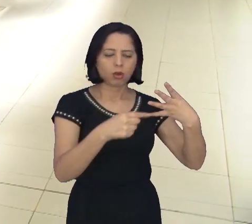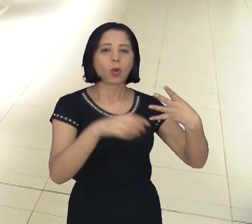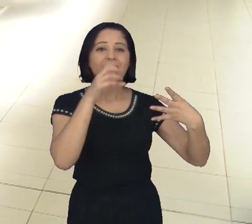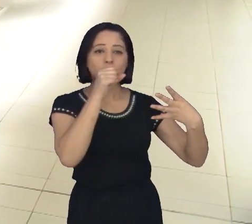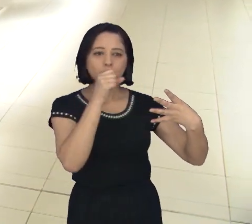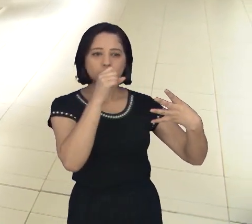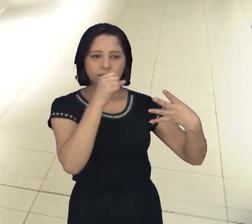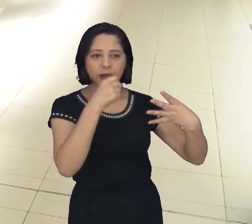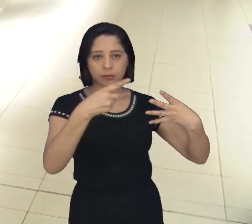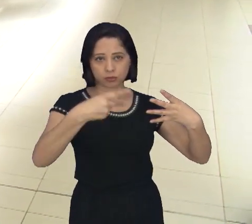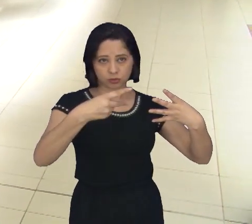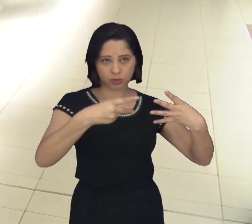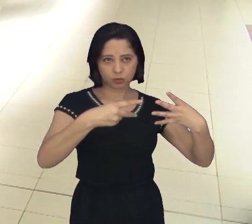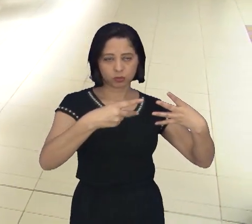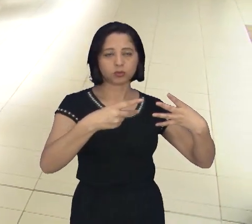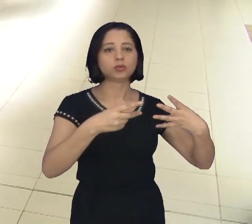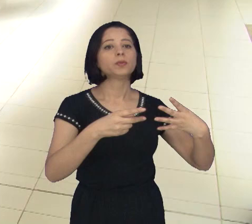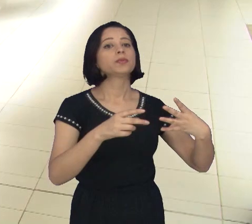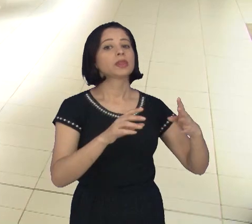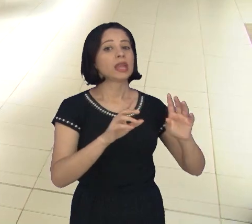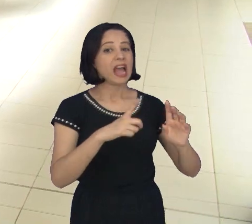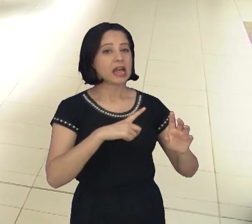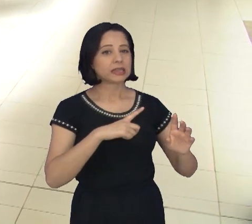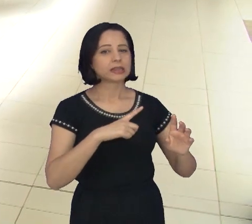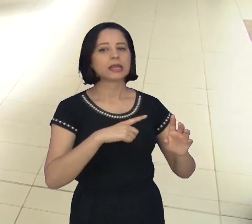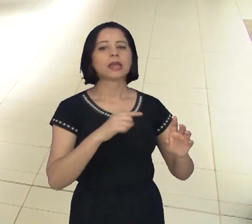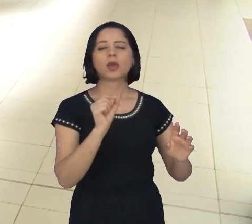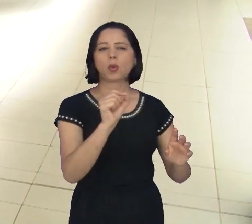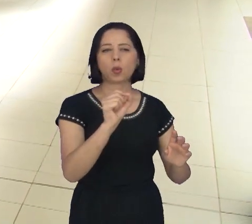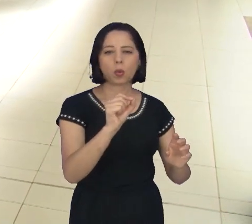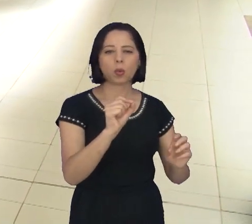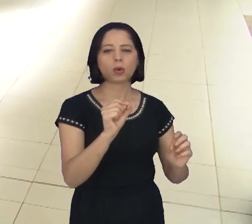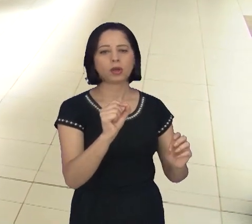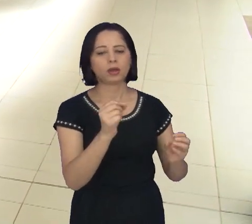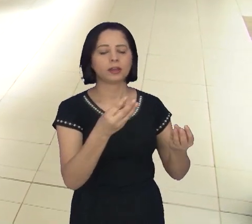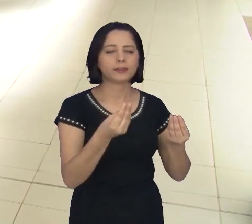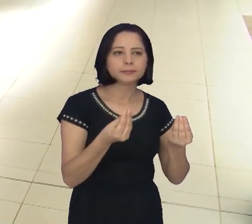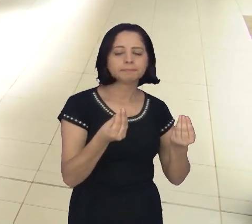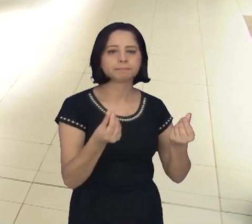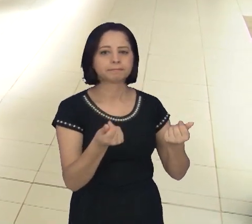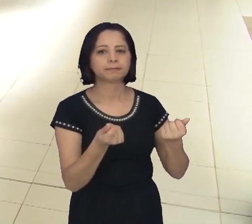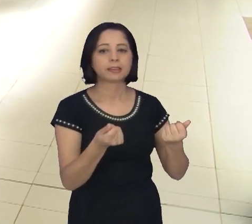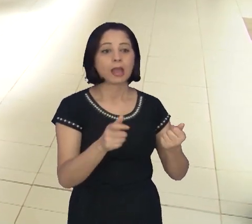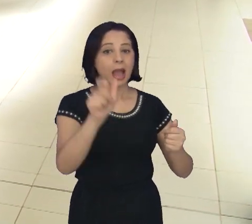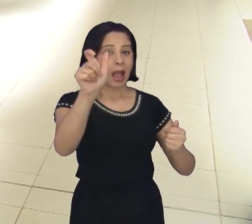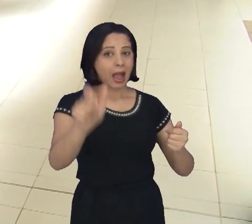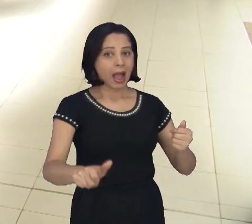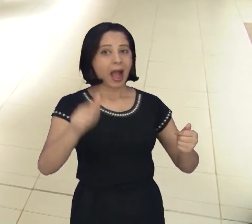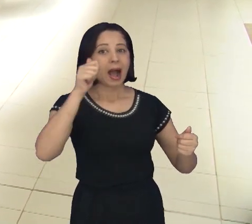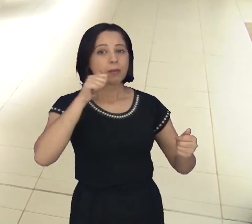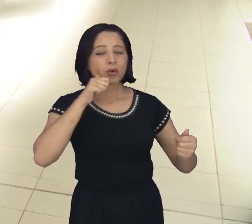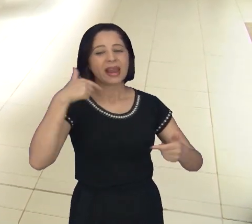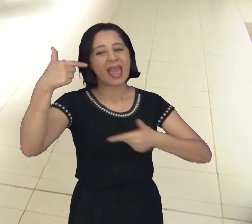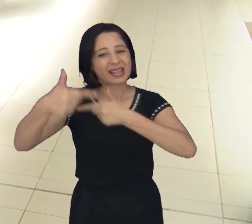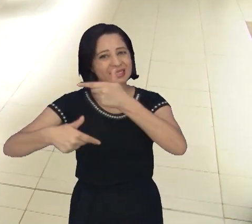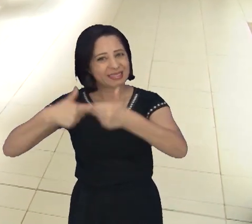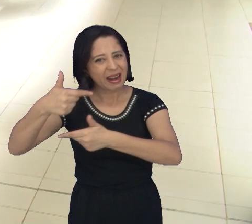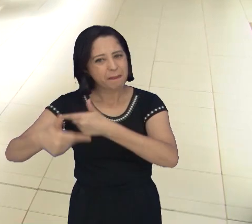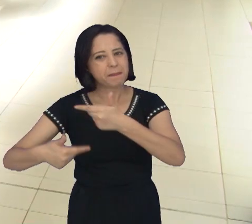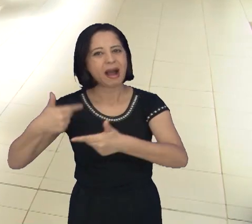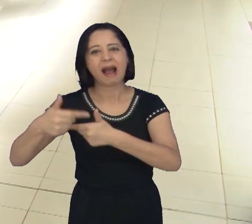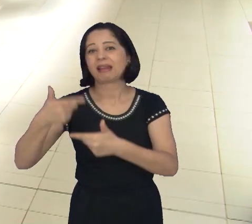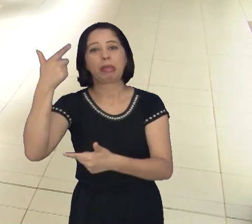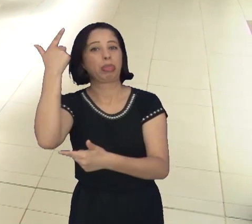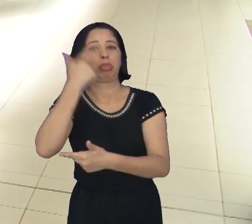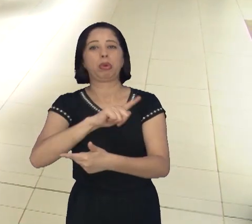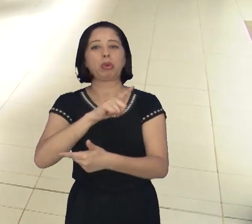inteiro e é justamente aos sábados para poder a mulher que trabalha, a mulher que não